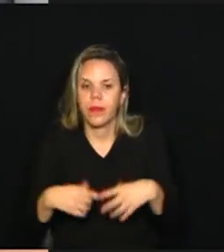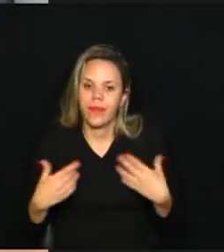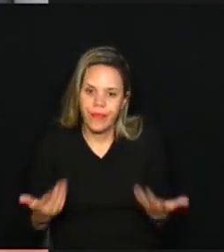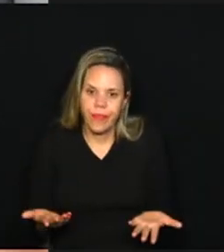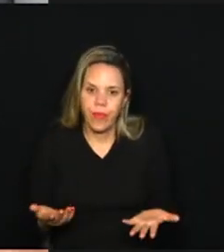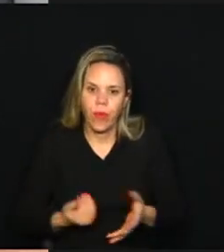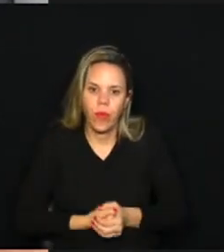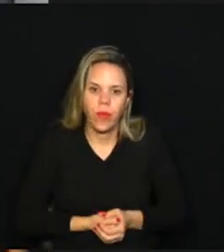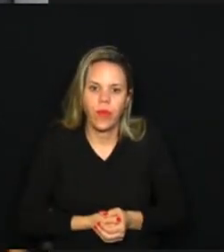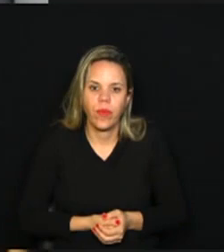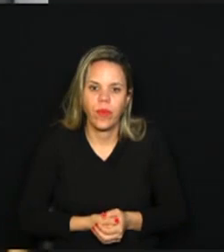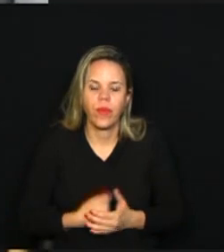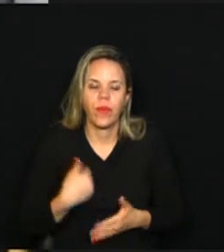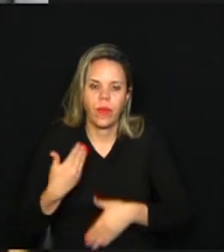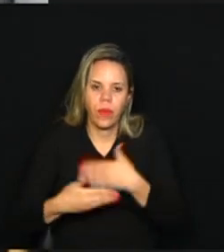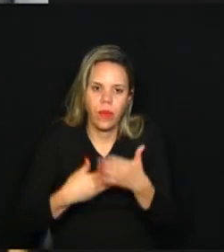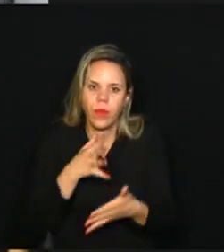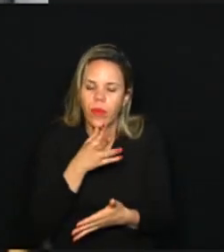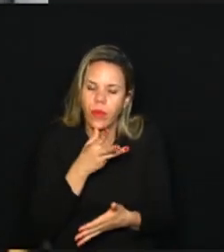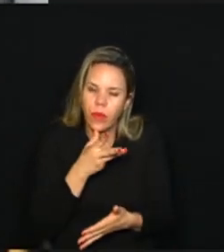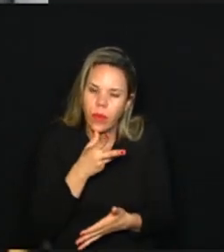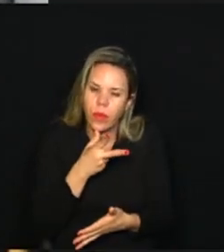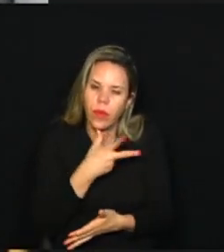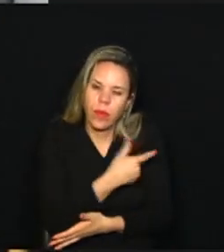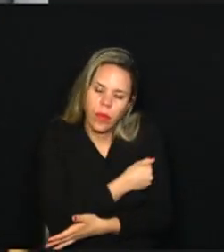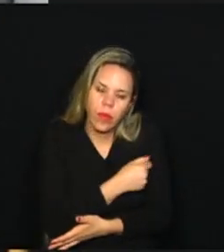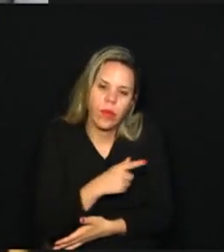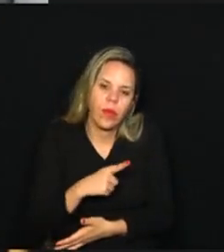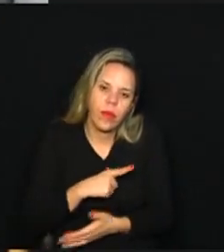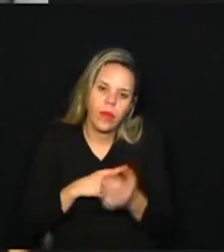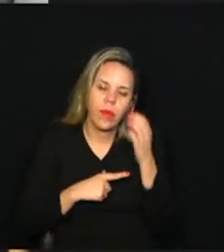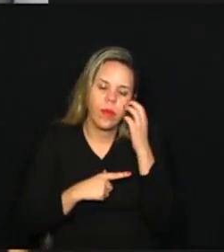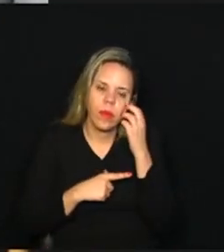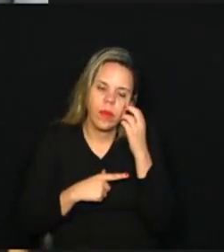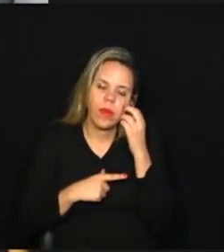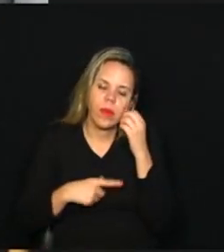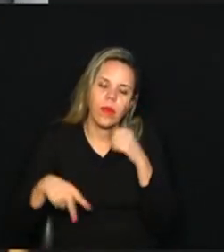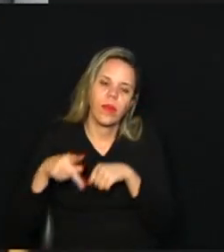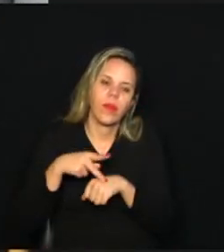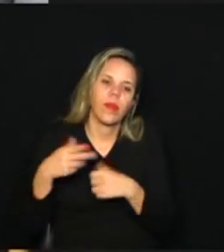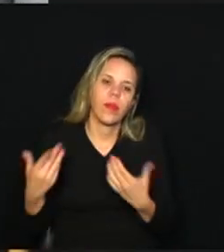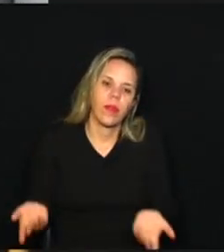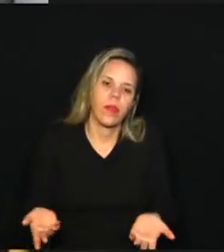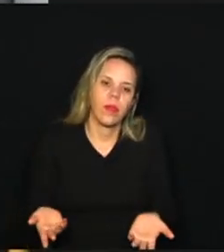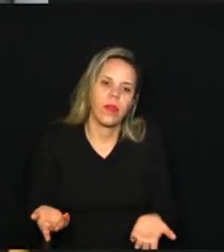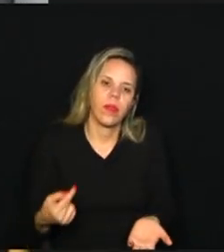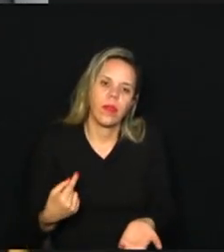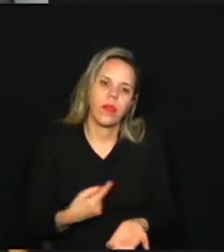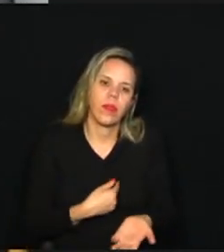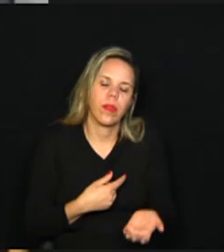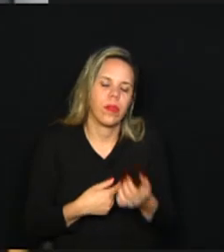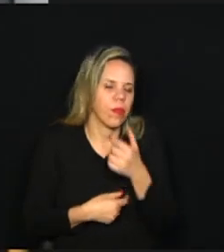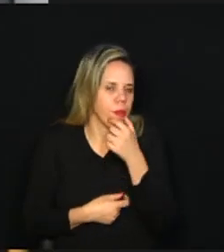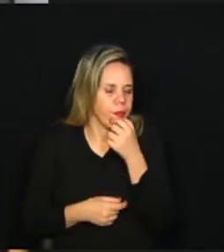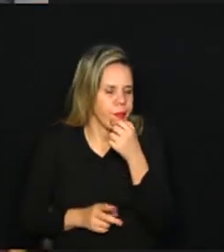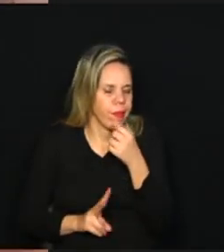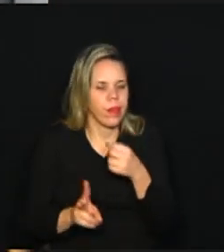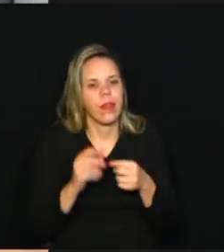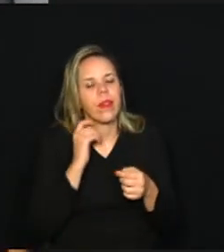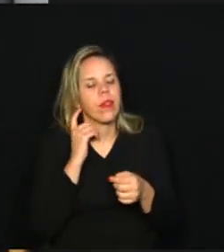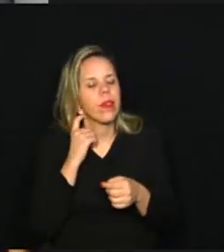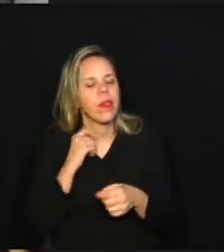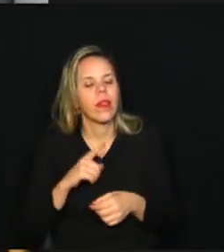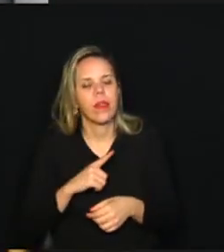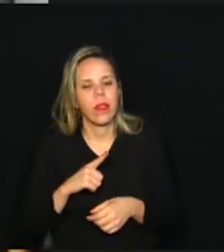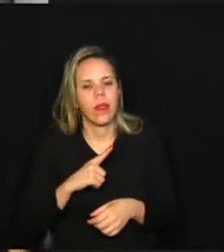esse ritmo lento de vacinação que a gente tem como país, né, a gente continua tendo em